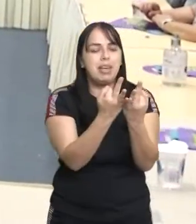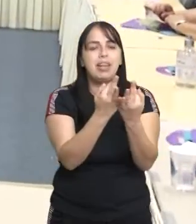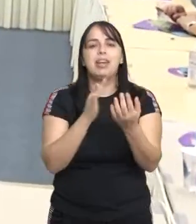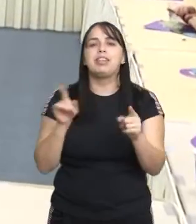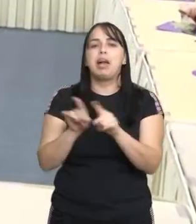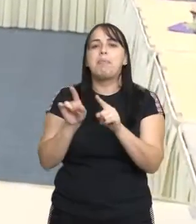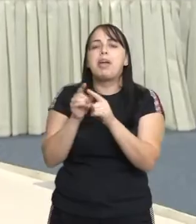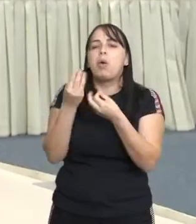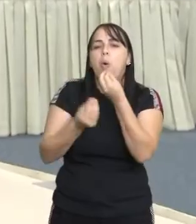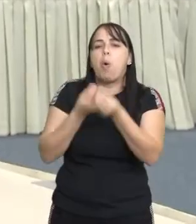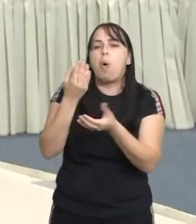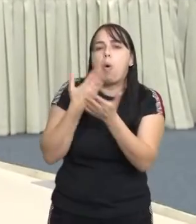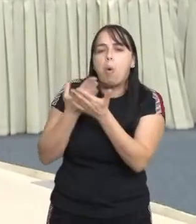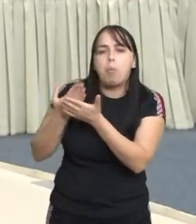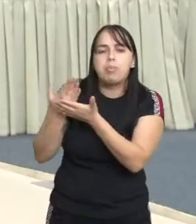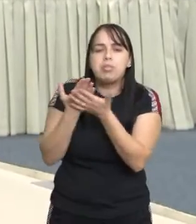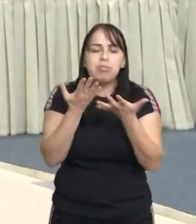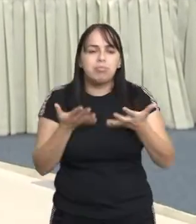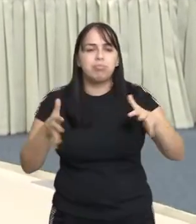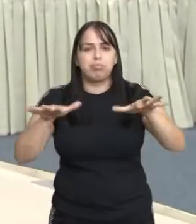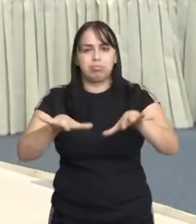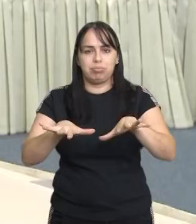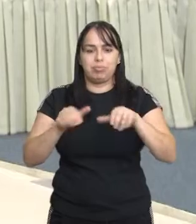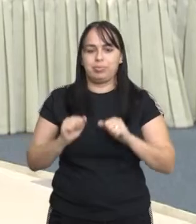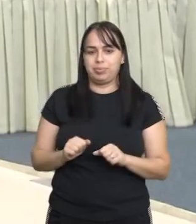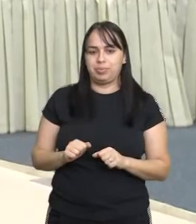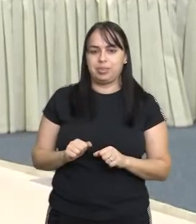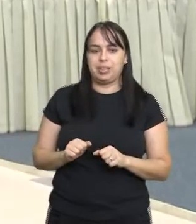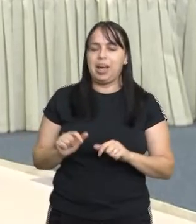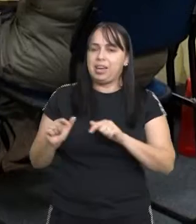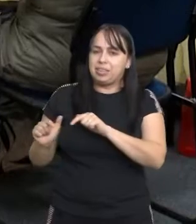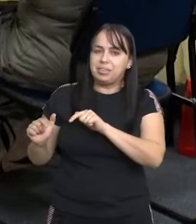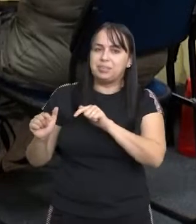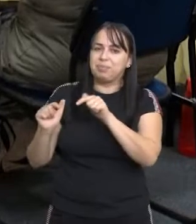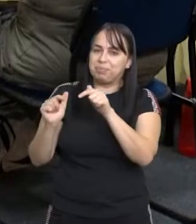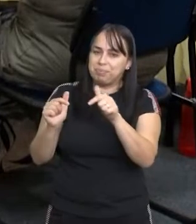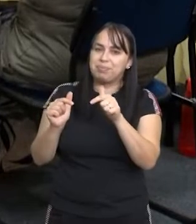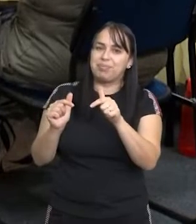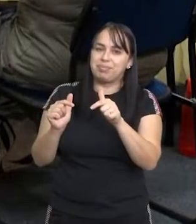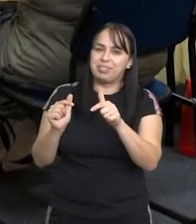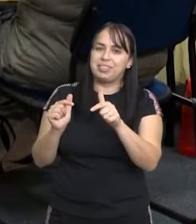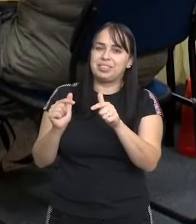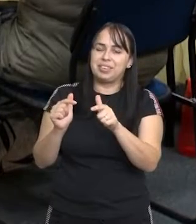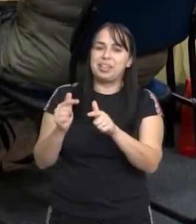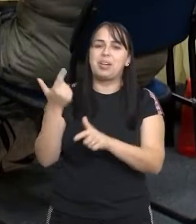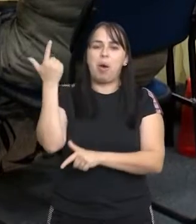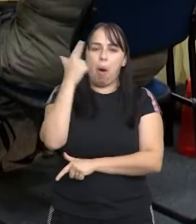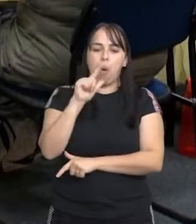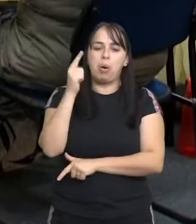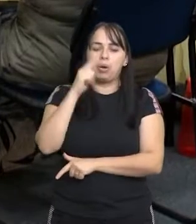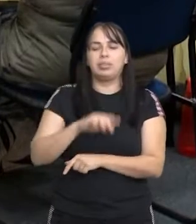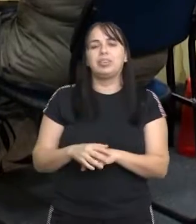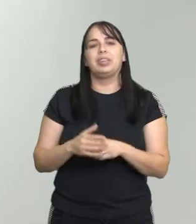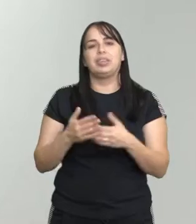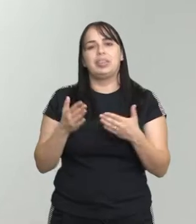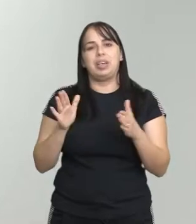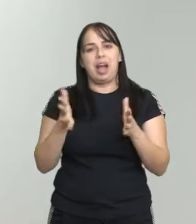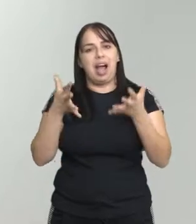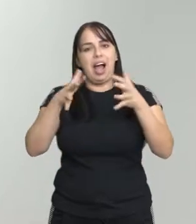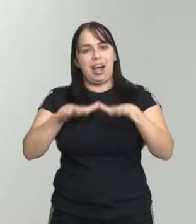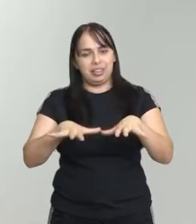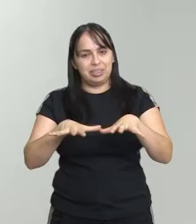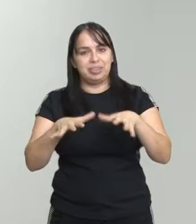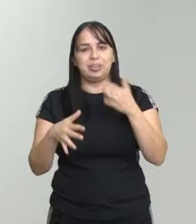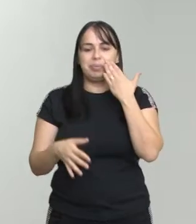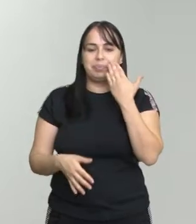para apresentar e estudar propostas de inclusão e acesso. Iniciativas que resultaram em diversas conquistas, como a